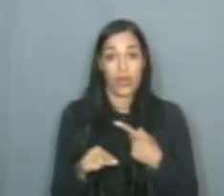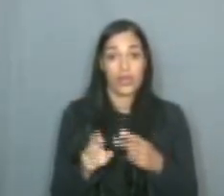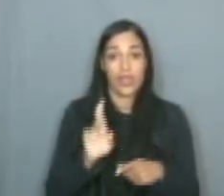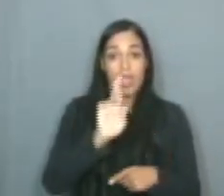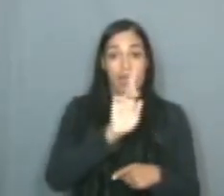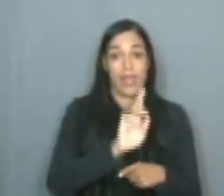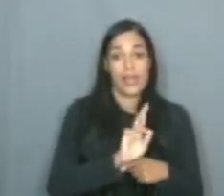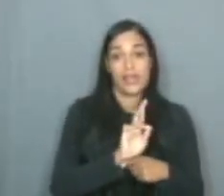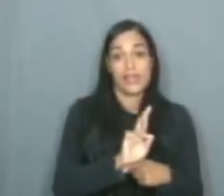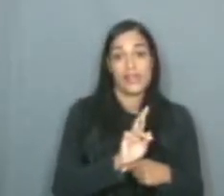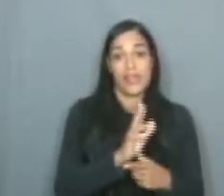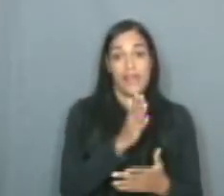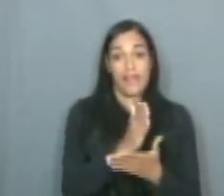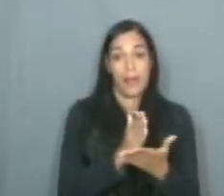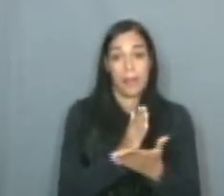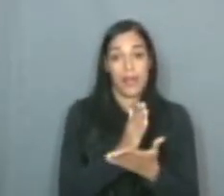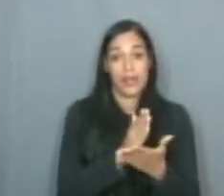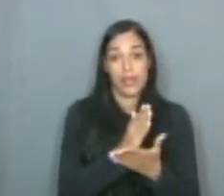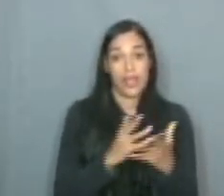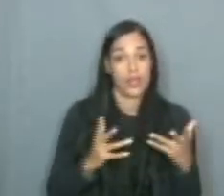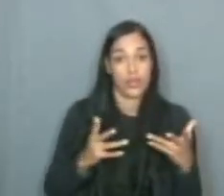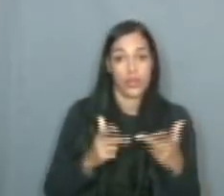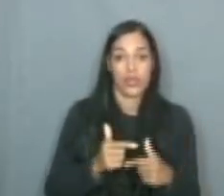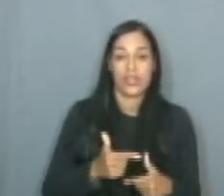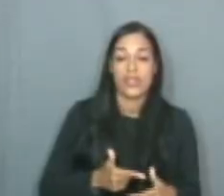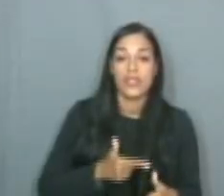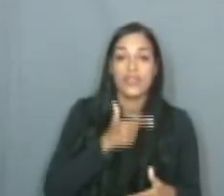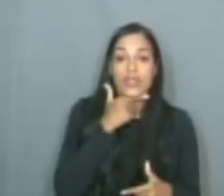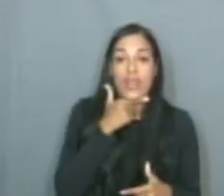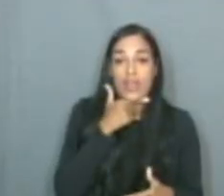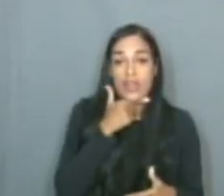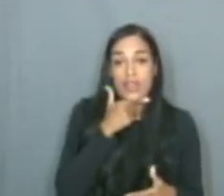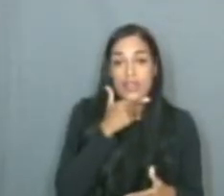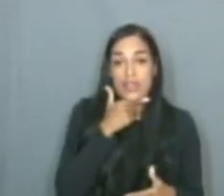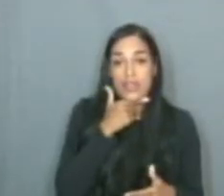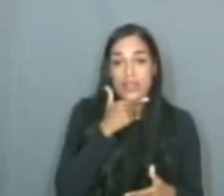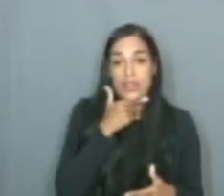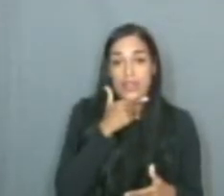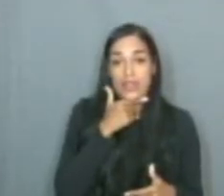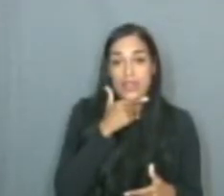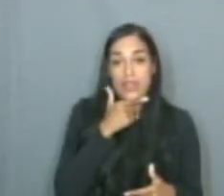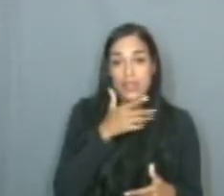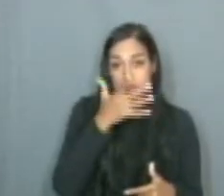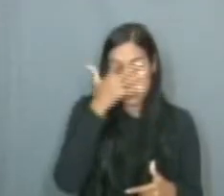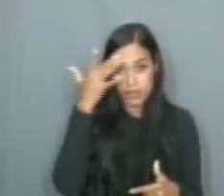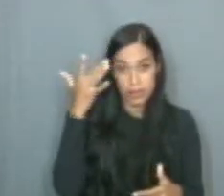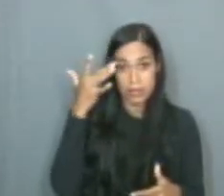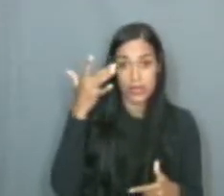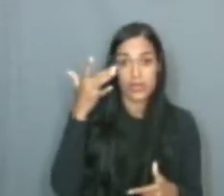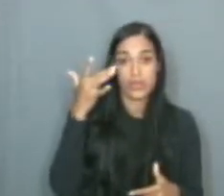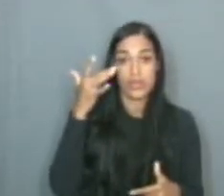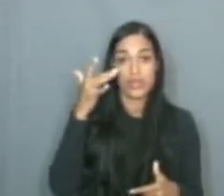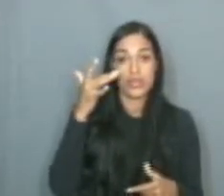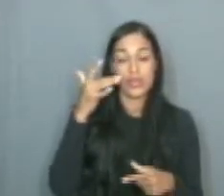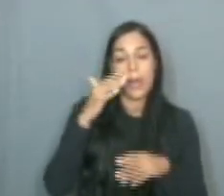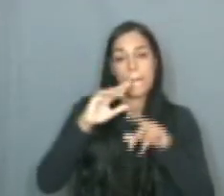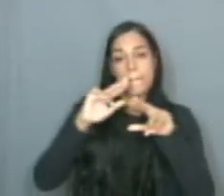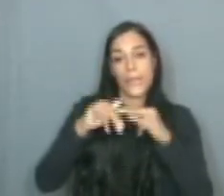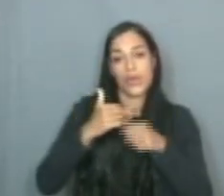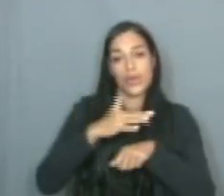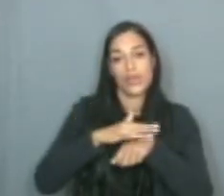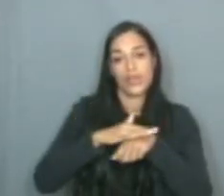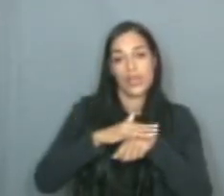reservar metade de todas as vagas disponíveis para as pessoas apenas pela cor da